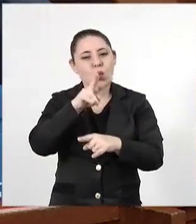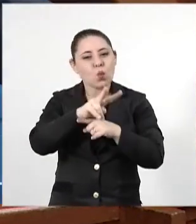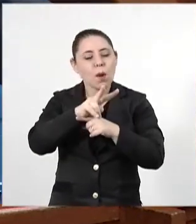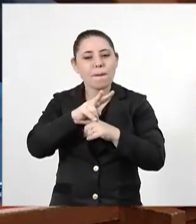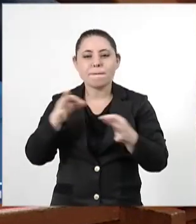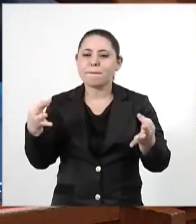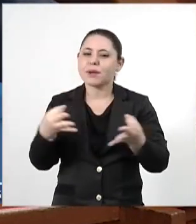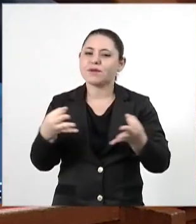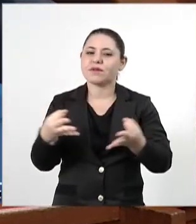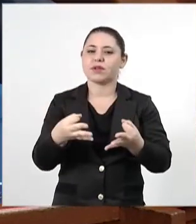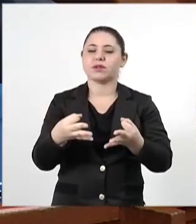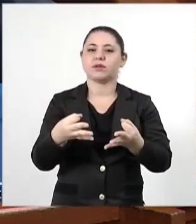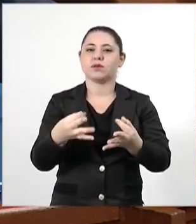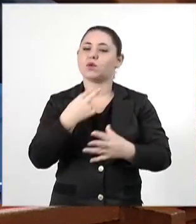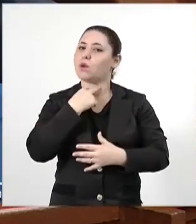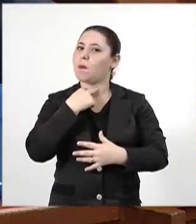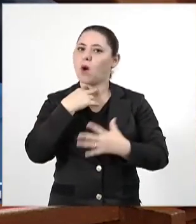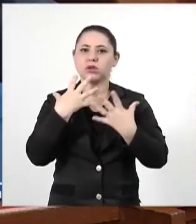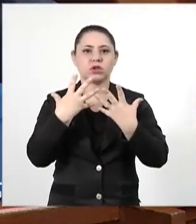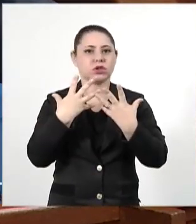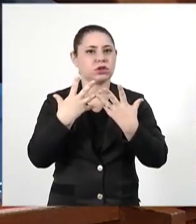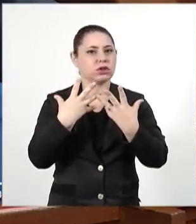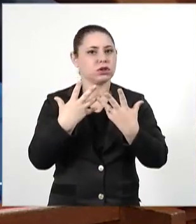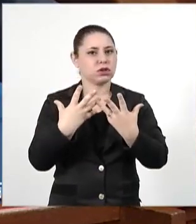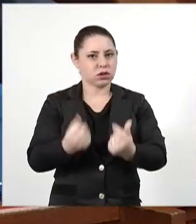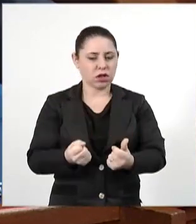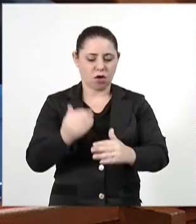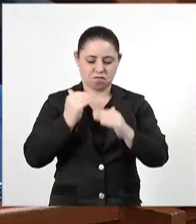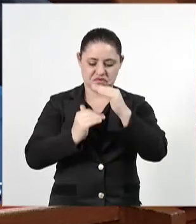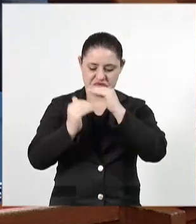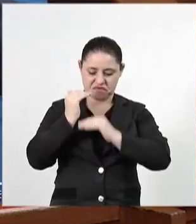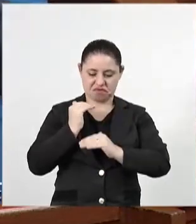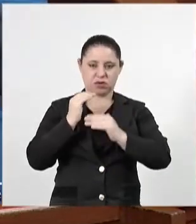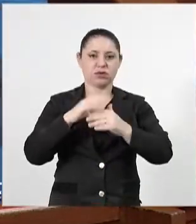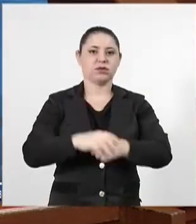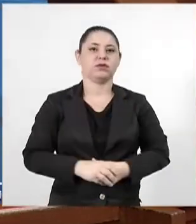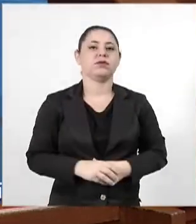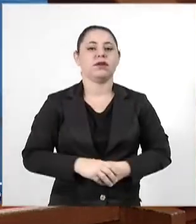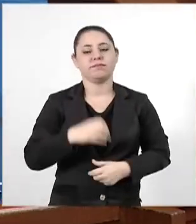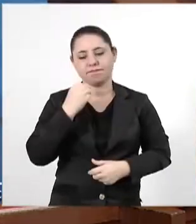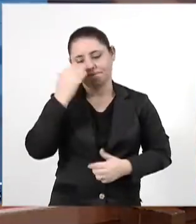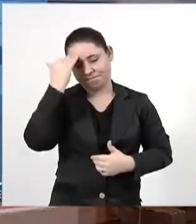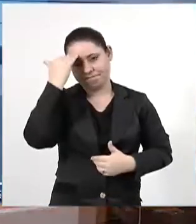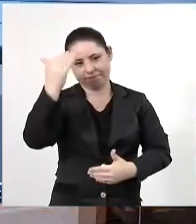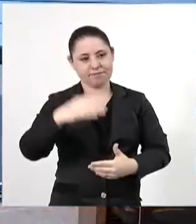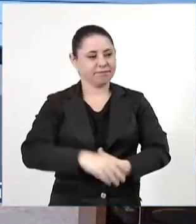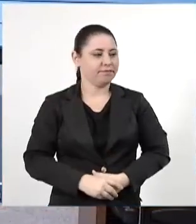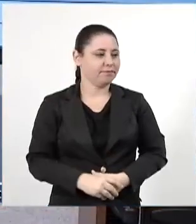bem, e nós não podemos admitir e permitir que haja retrocesso. Era isso, muito obrigado.